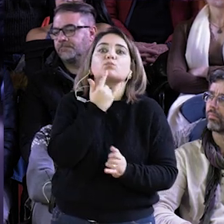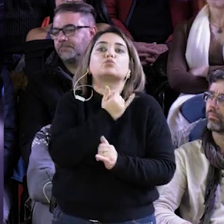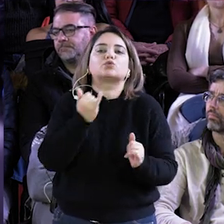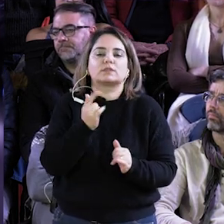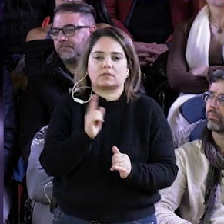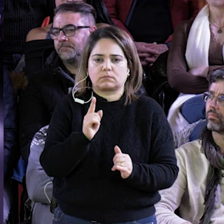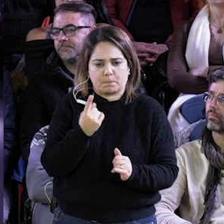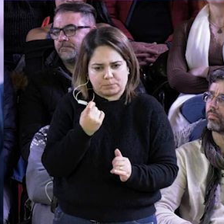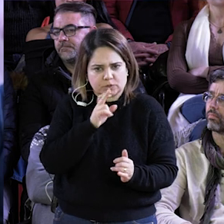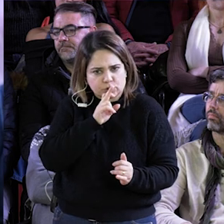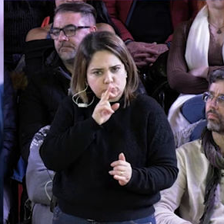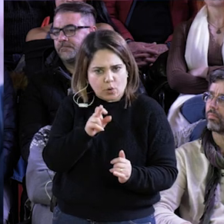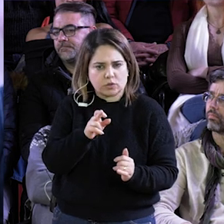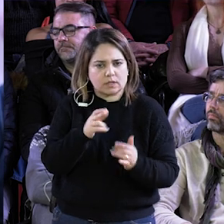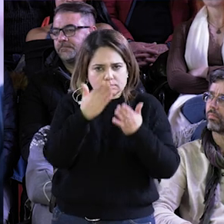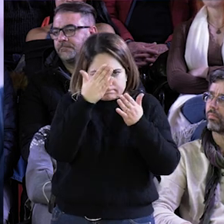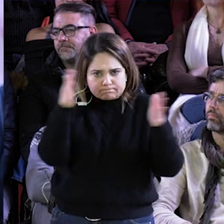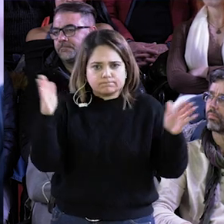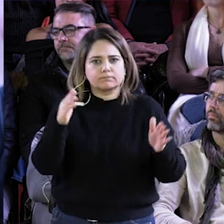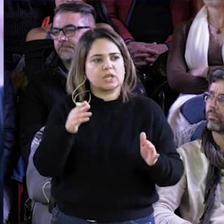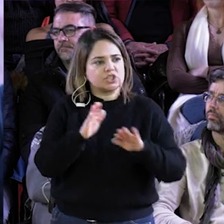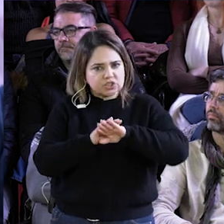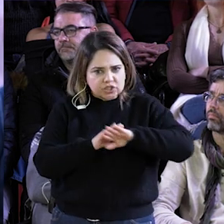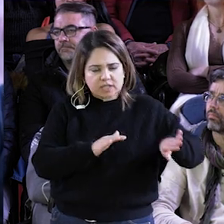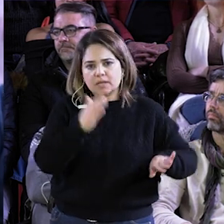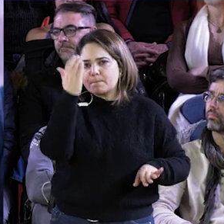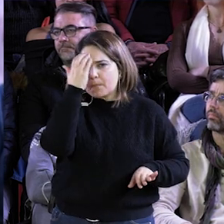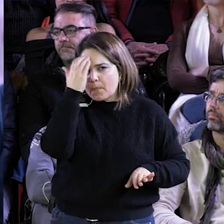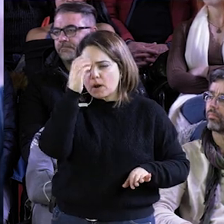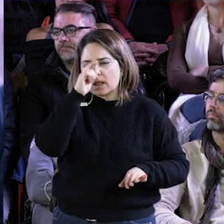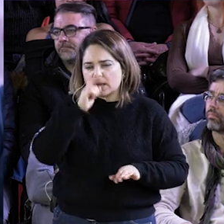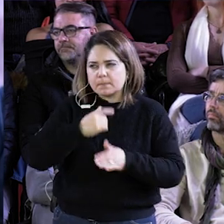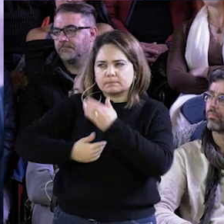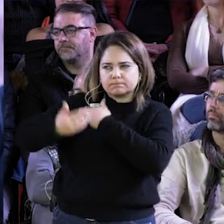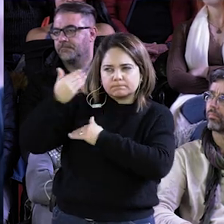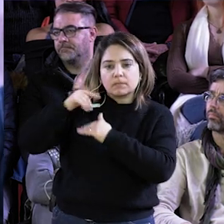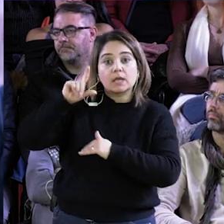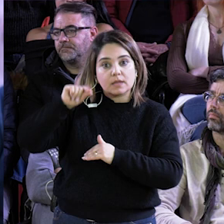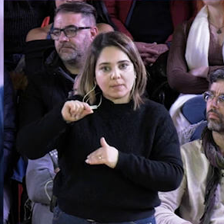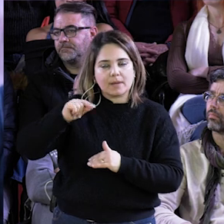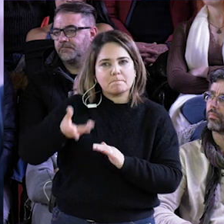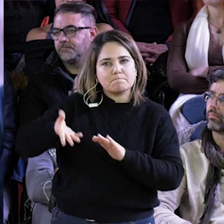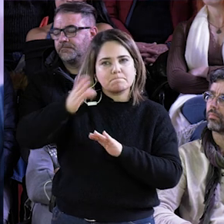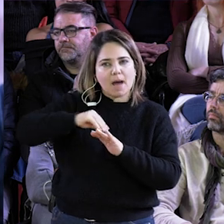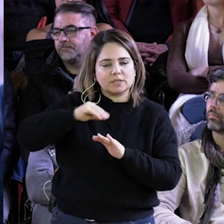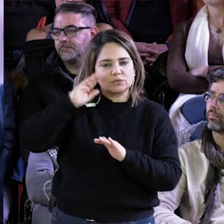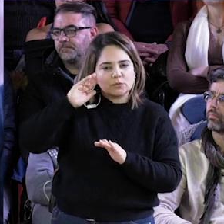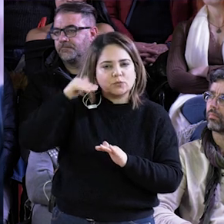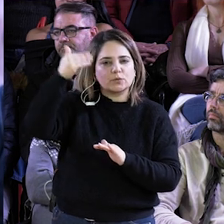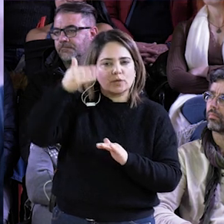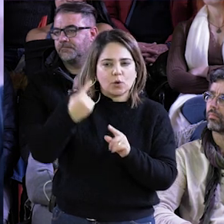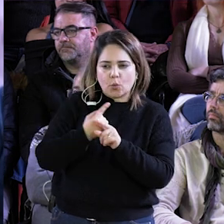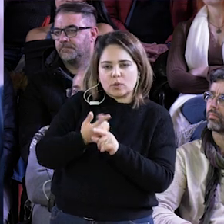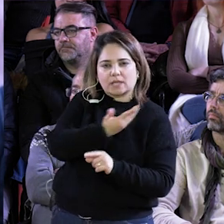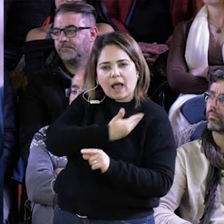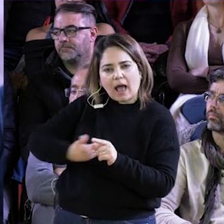que tenha soluções sem ter receitas fechadas. Queremos uma esquerda que tenha a memória das suas raízes e queira ao mesmo tempo ser mais do que uma caixa de ferramentas